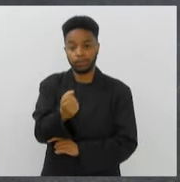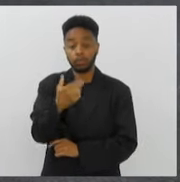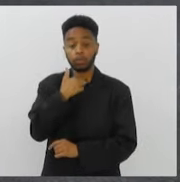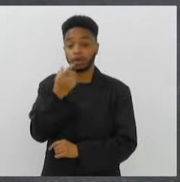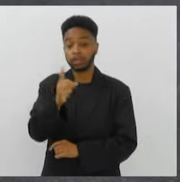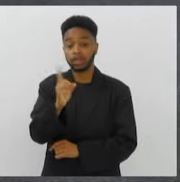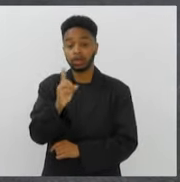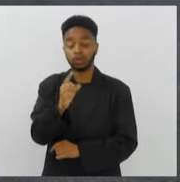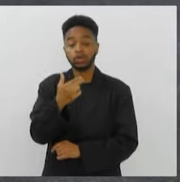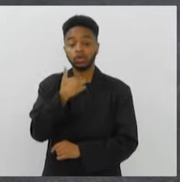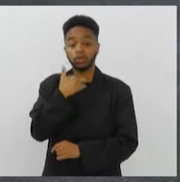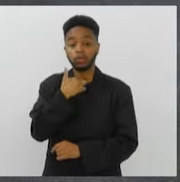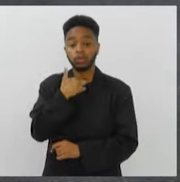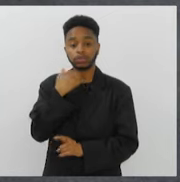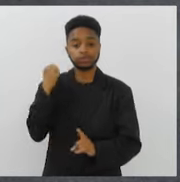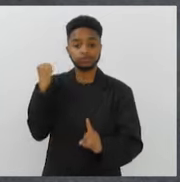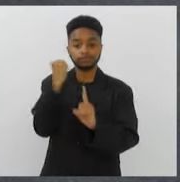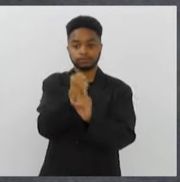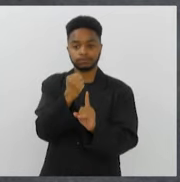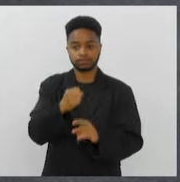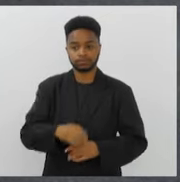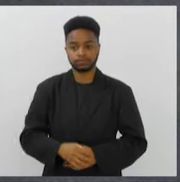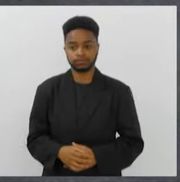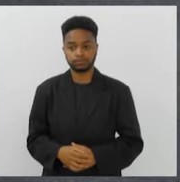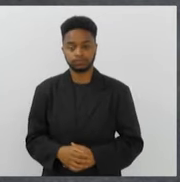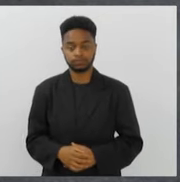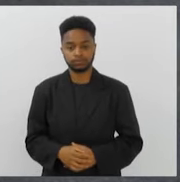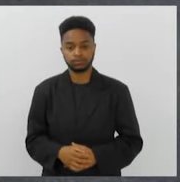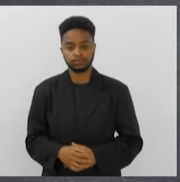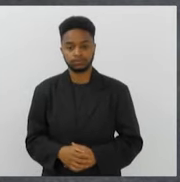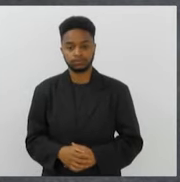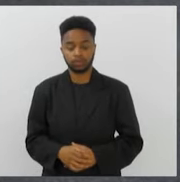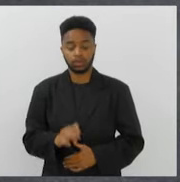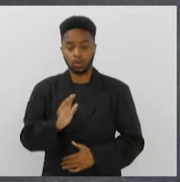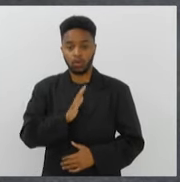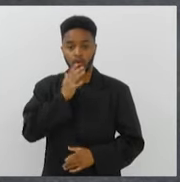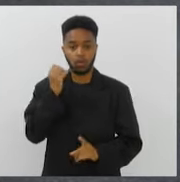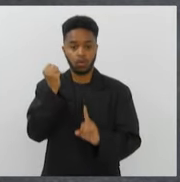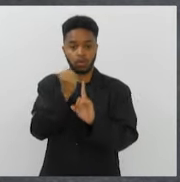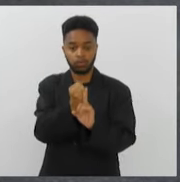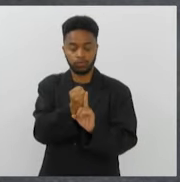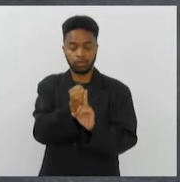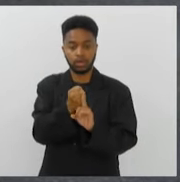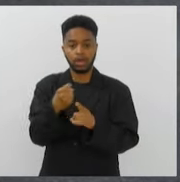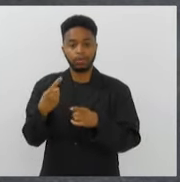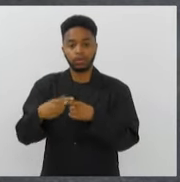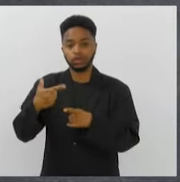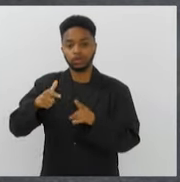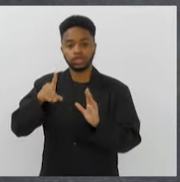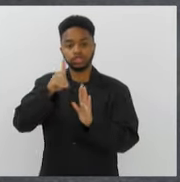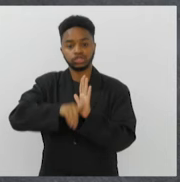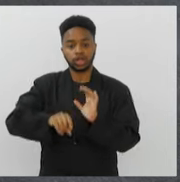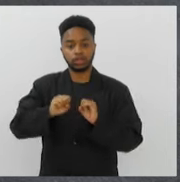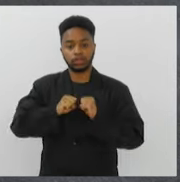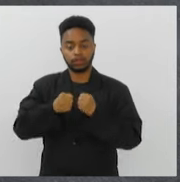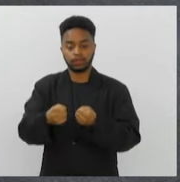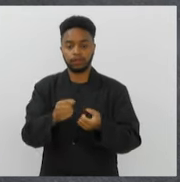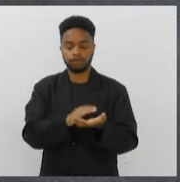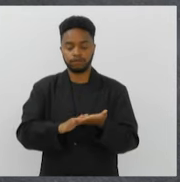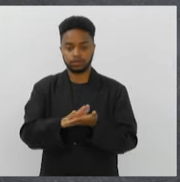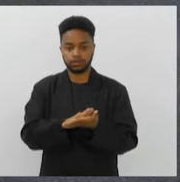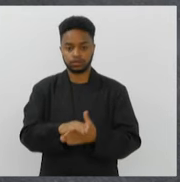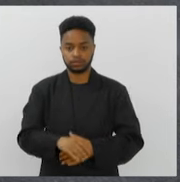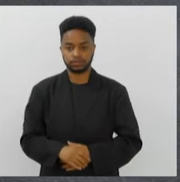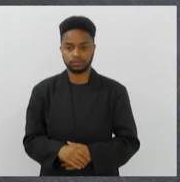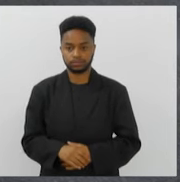não. Elas não podem ser assassinadas. Cruelmente assassinadas, sem nenhum direito de defesa.